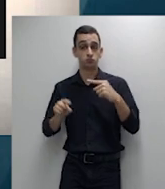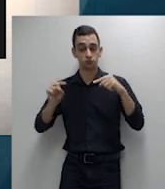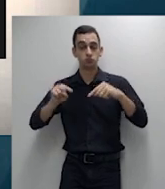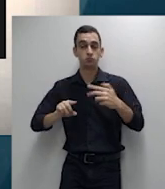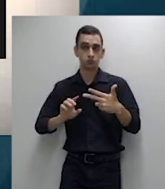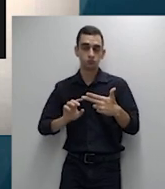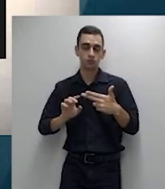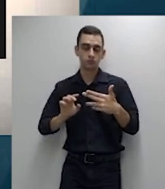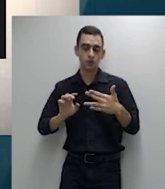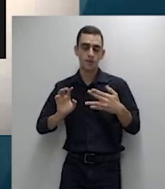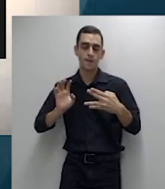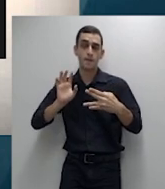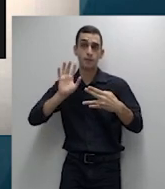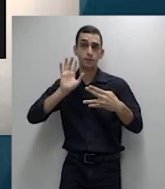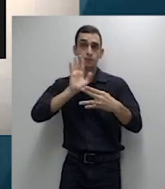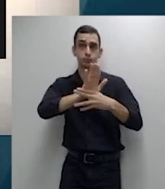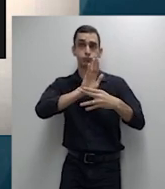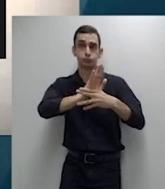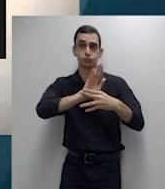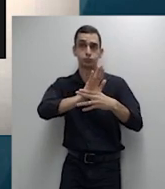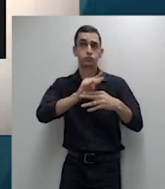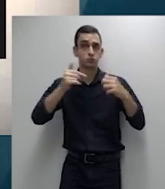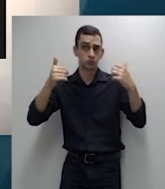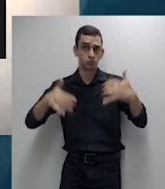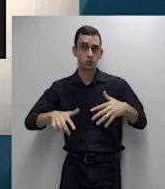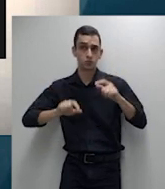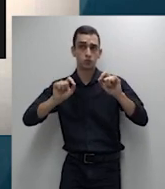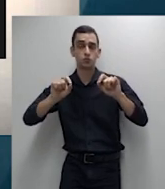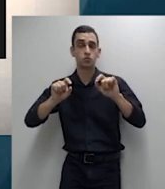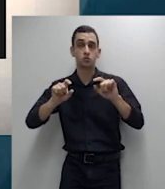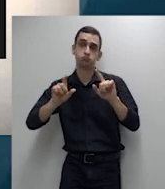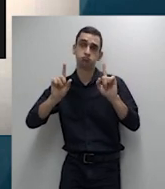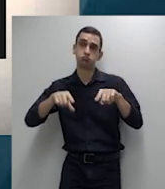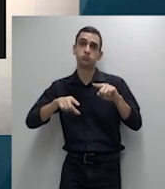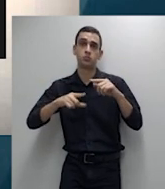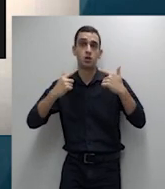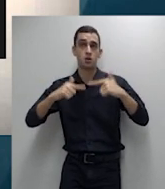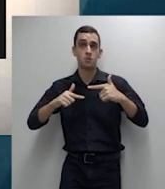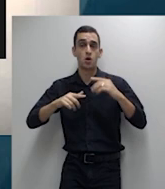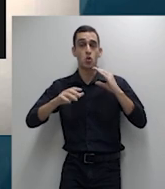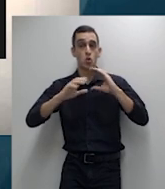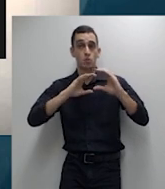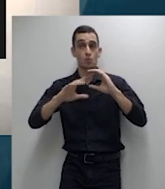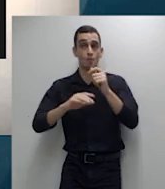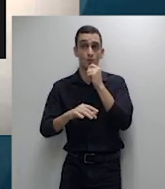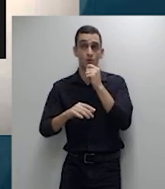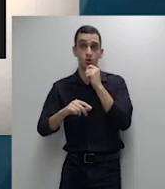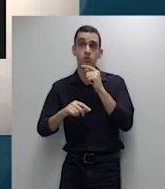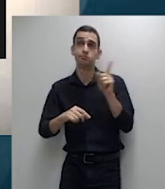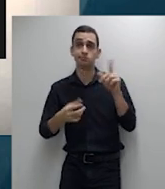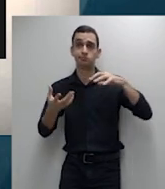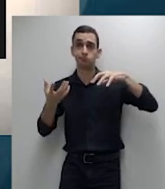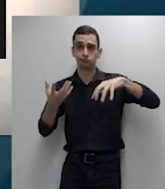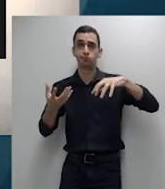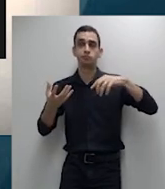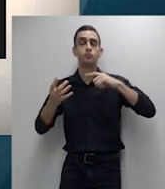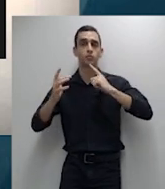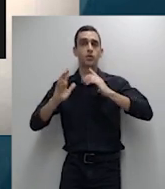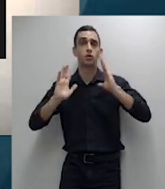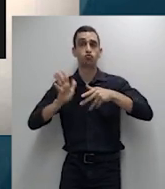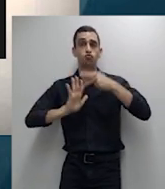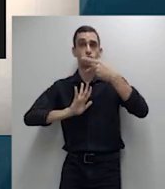por não se tratar de um serviço de comunicação já tramita no Congresso Nacional projeto